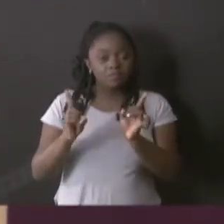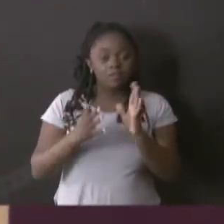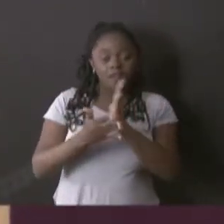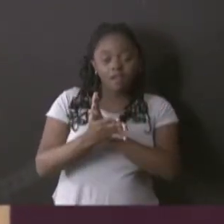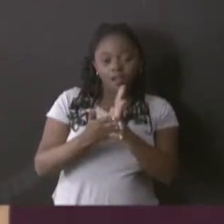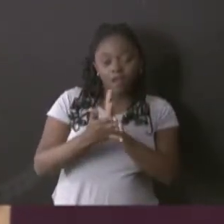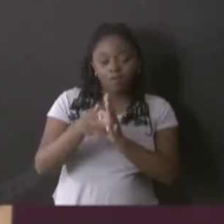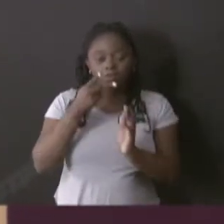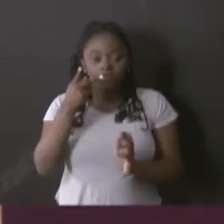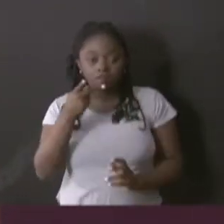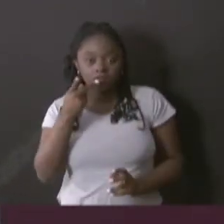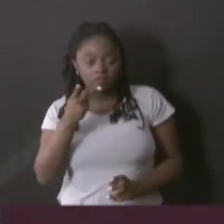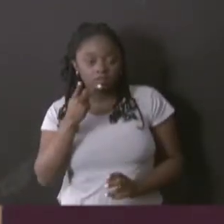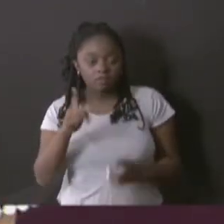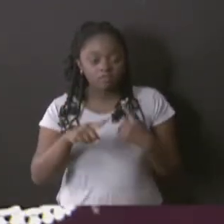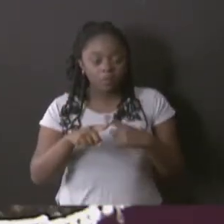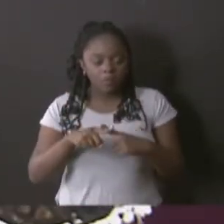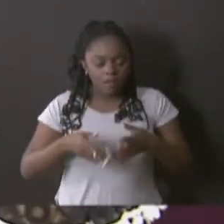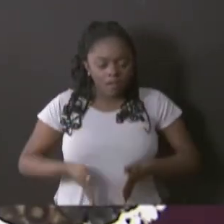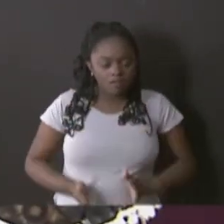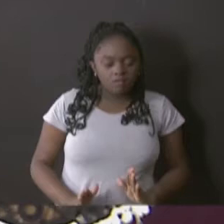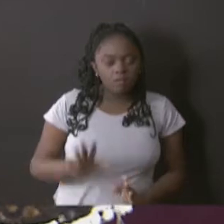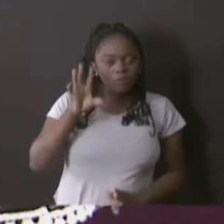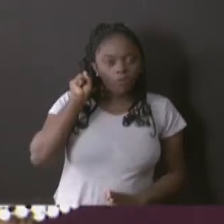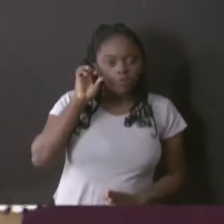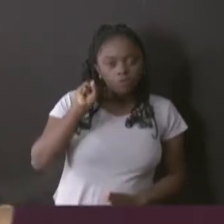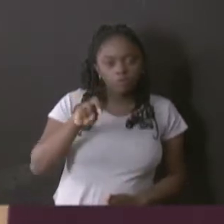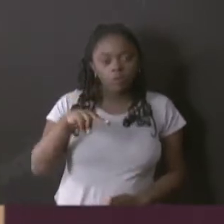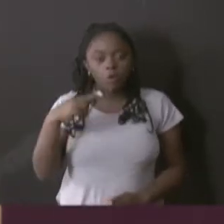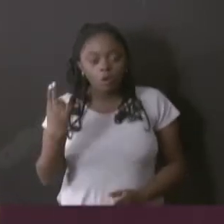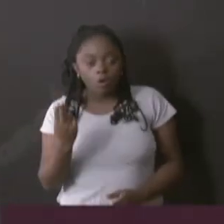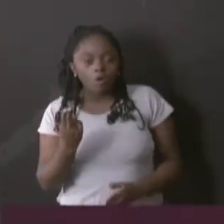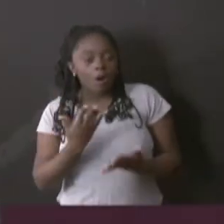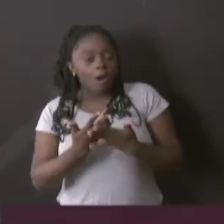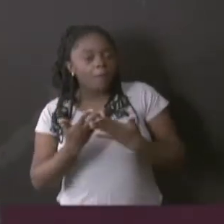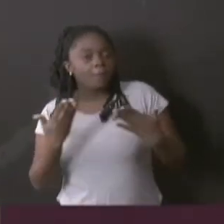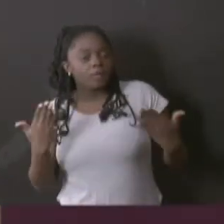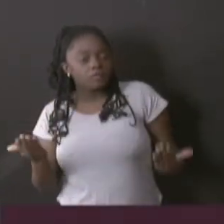eles nasceram ouvintes e depois perderam, ou perderam